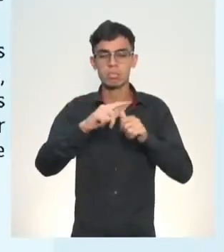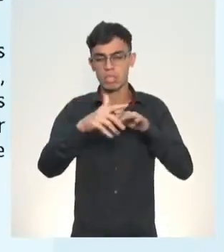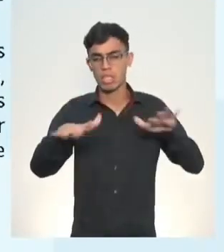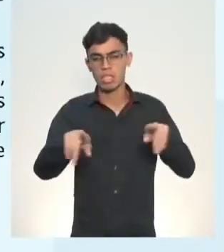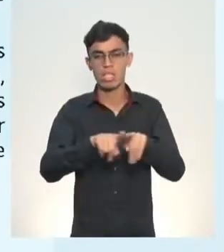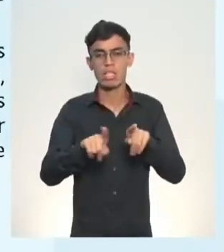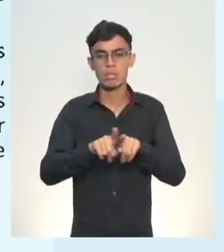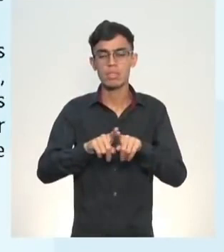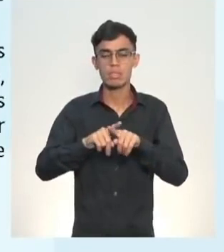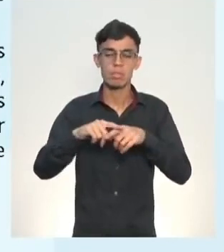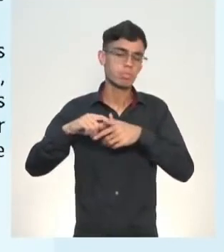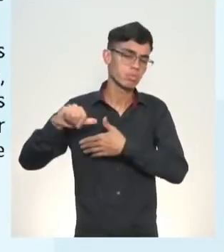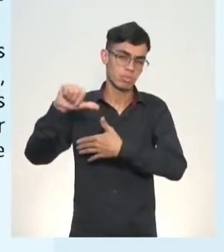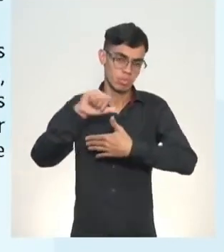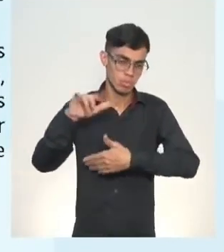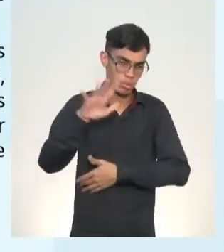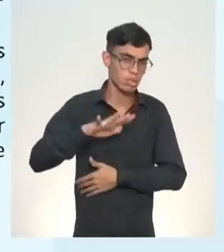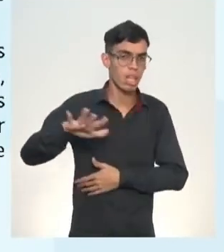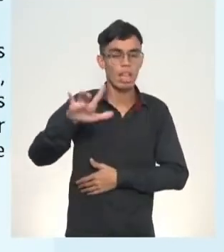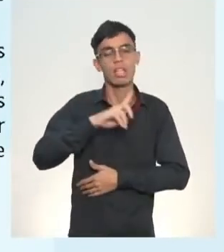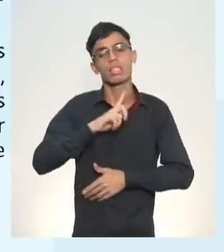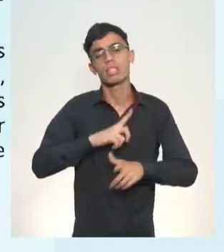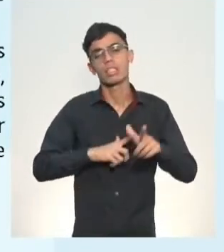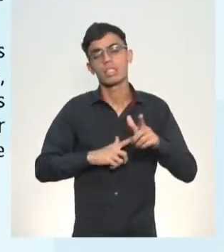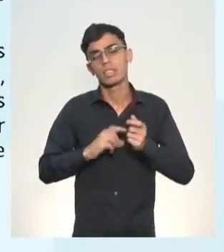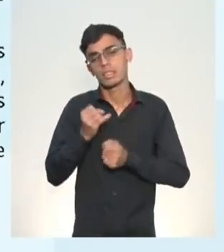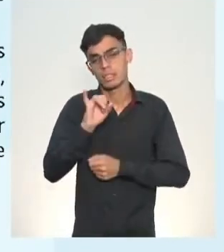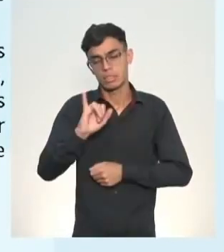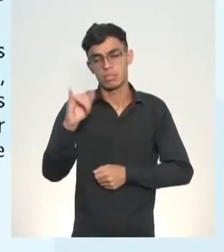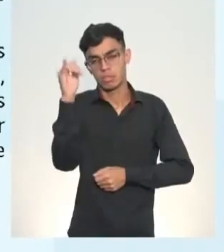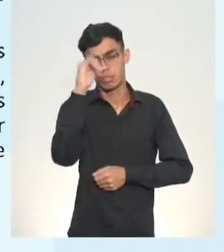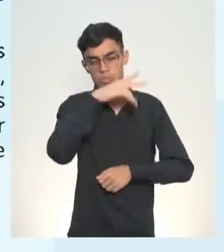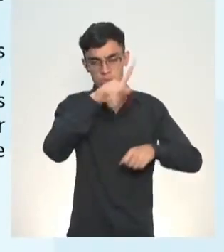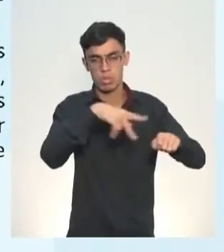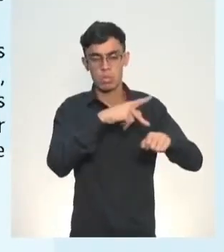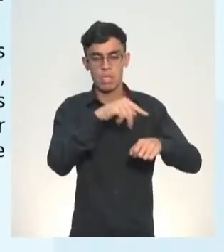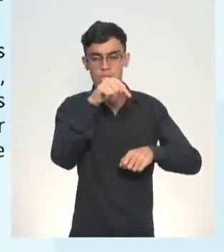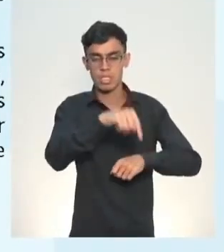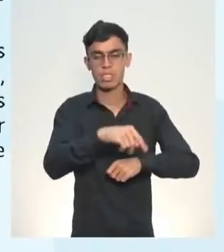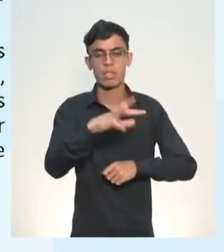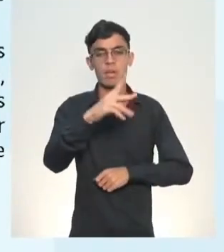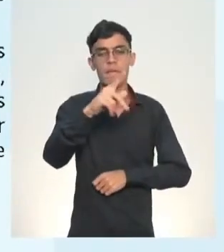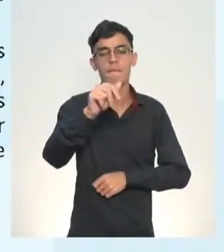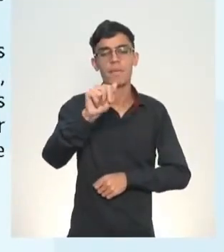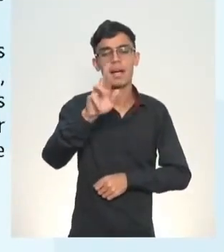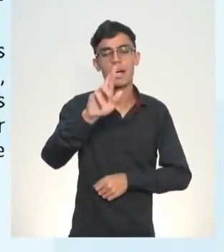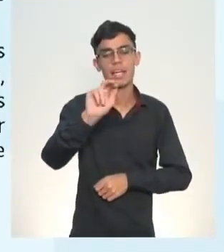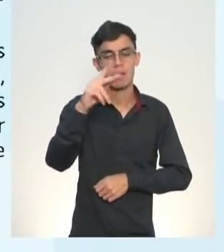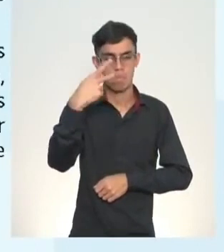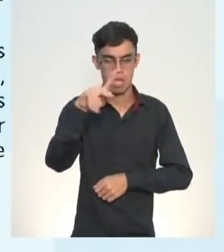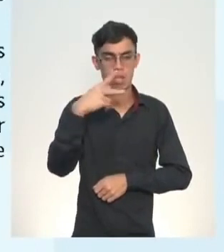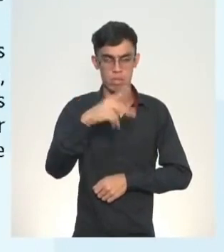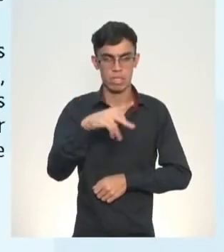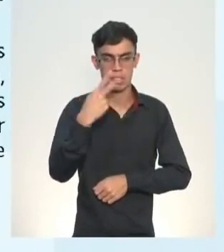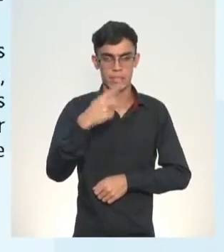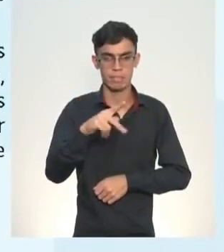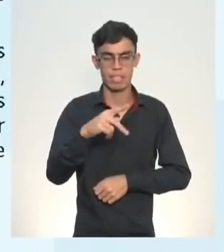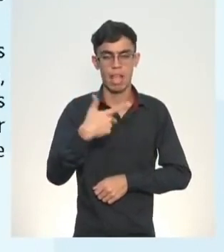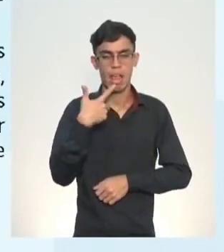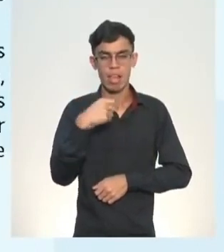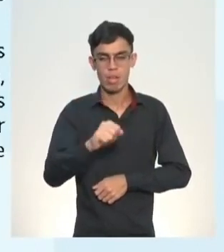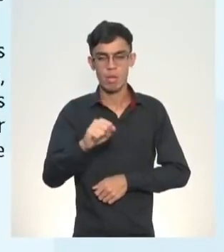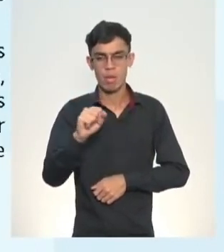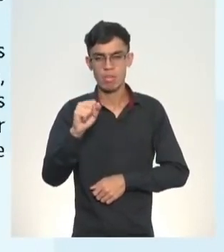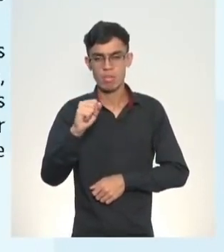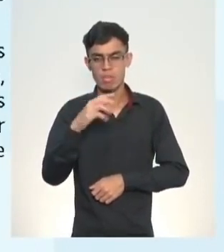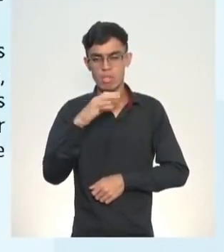do restante da América Latina, tanto que nós temos, né, se a gente for aqui no nosso país vizinho, Paraguai, a língua oficial deles não é o espanhol